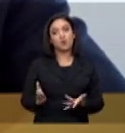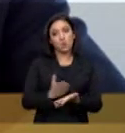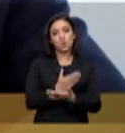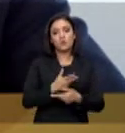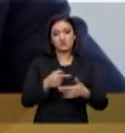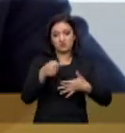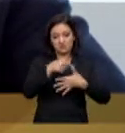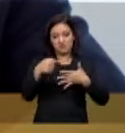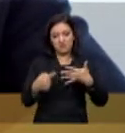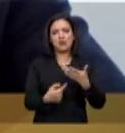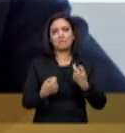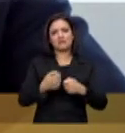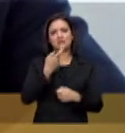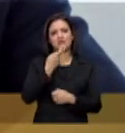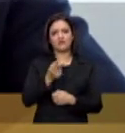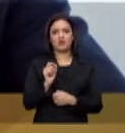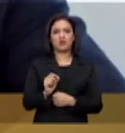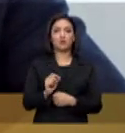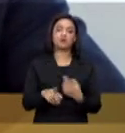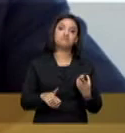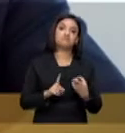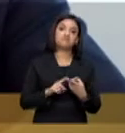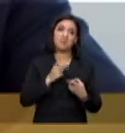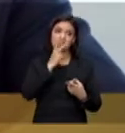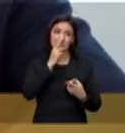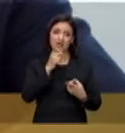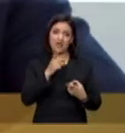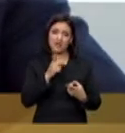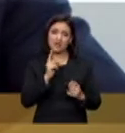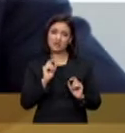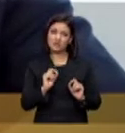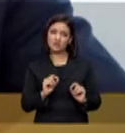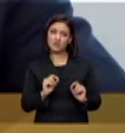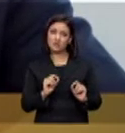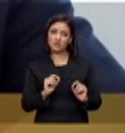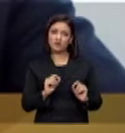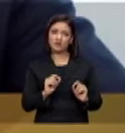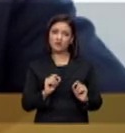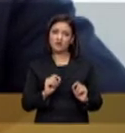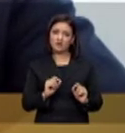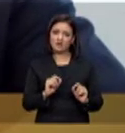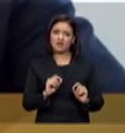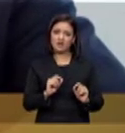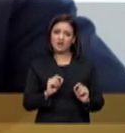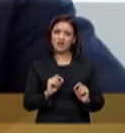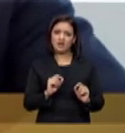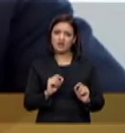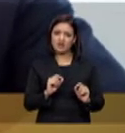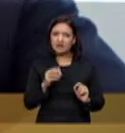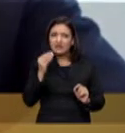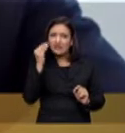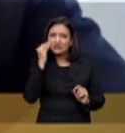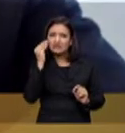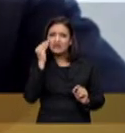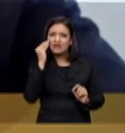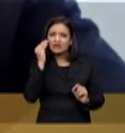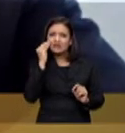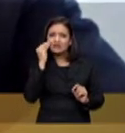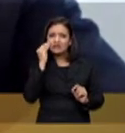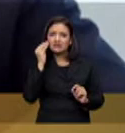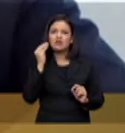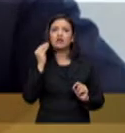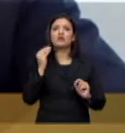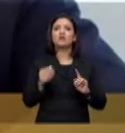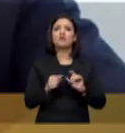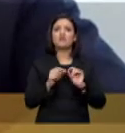chamados a atenção aqui, há uma tentativa, pelo menos no sentido da Abrau, de esvaziamento da